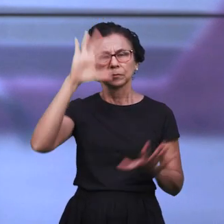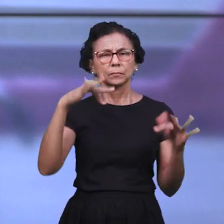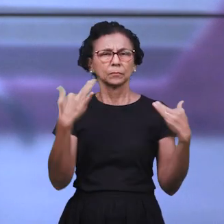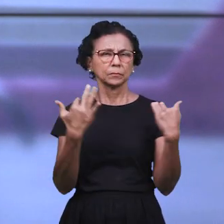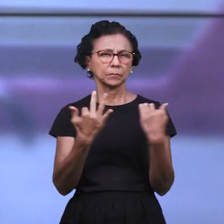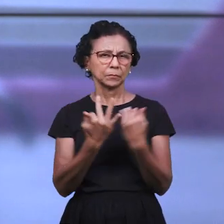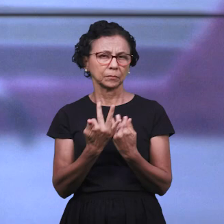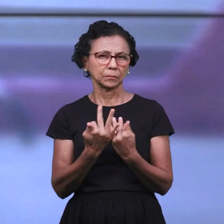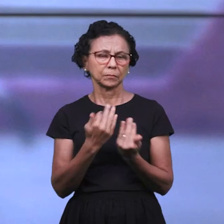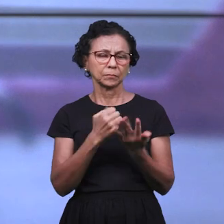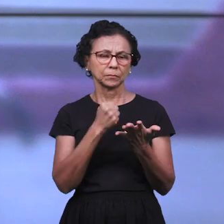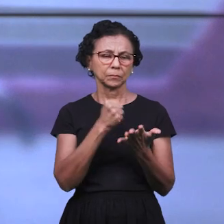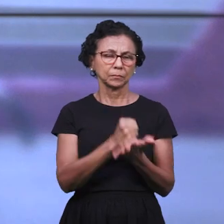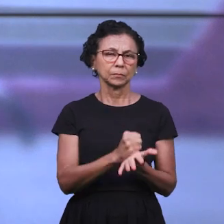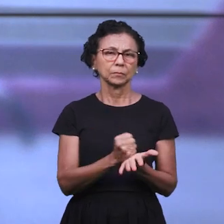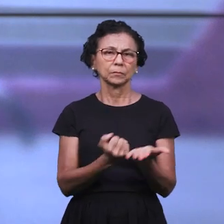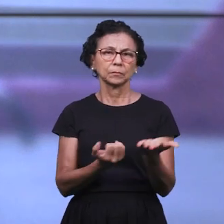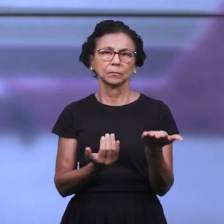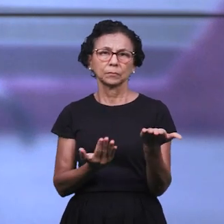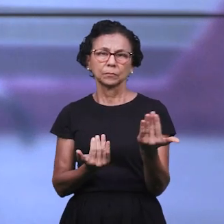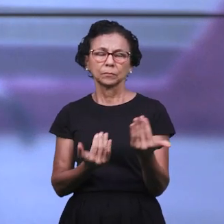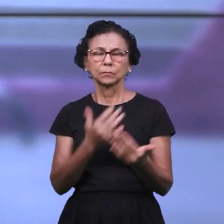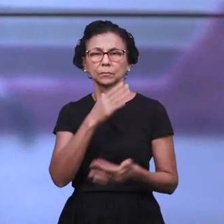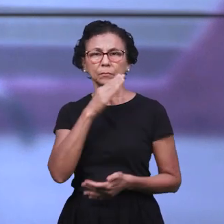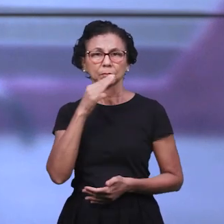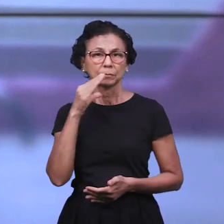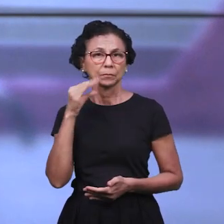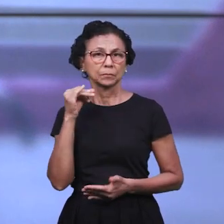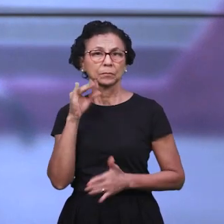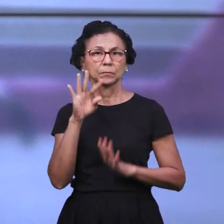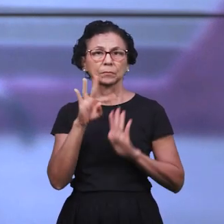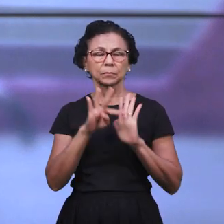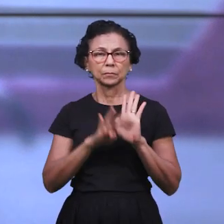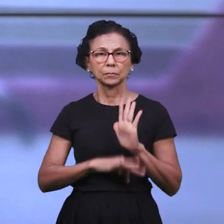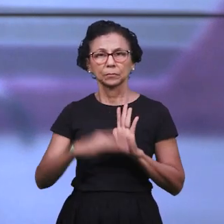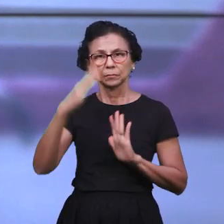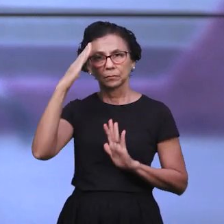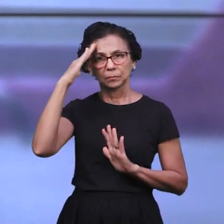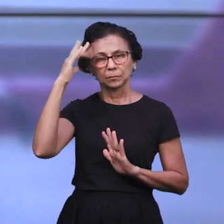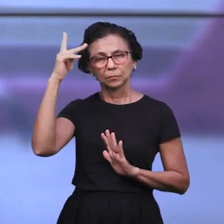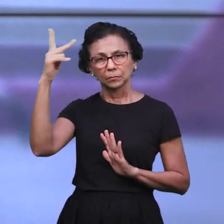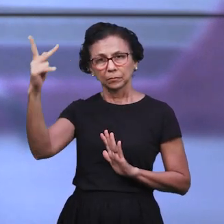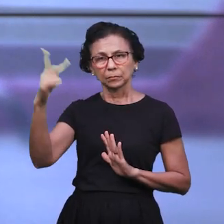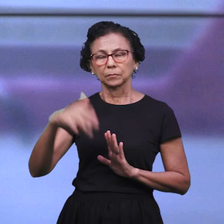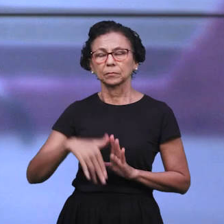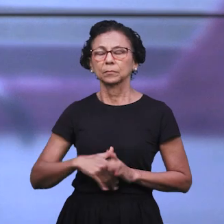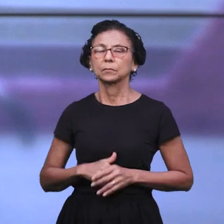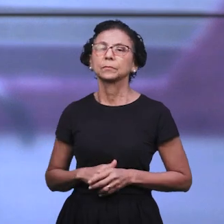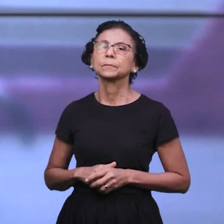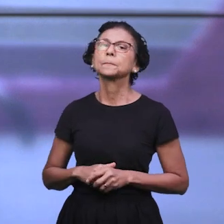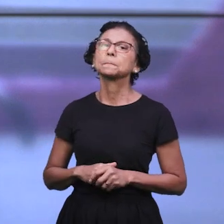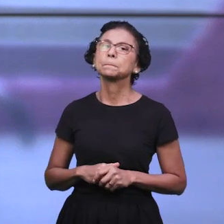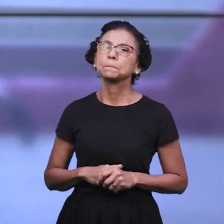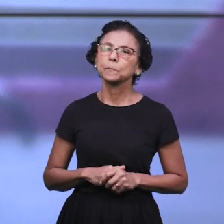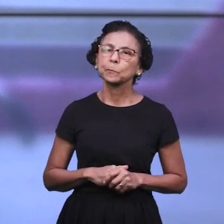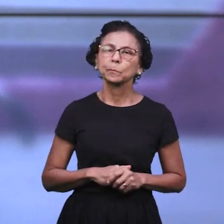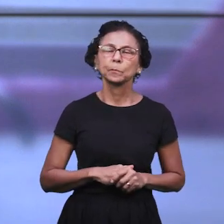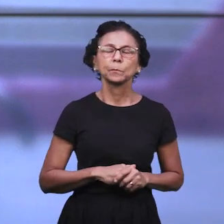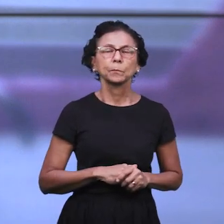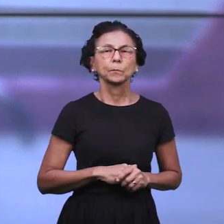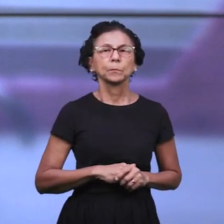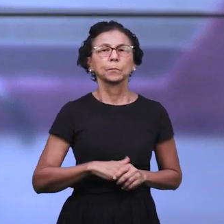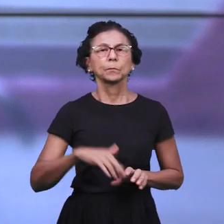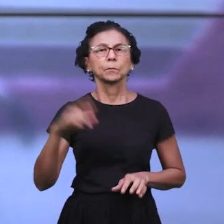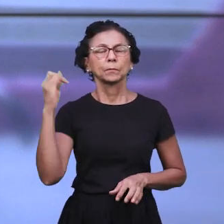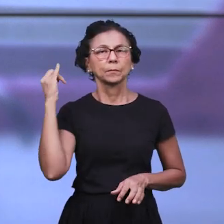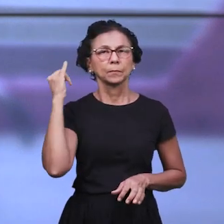e jovens sobre esses textos de Provérbios com muito amor e oração. O Senhor vai falar com